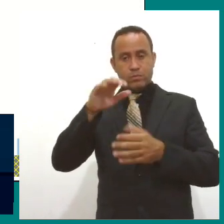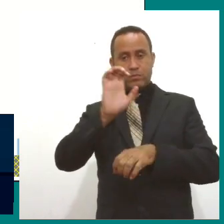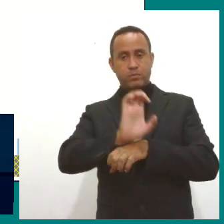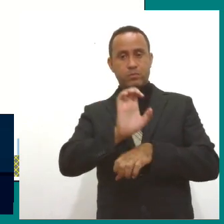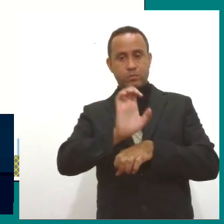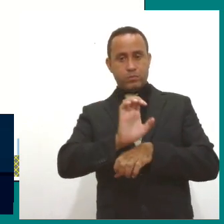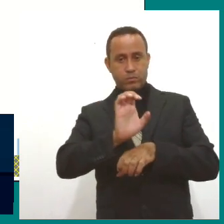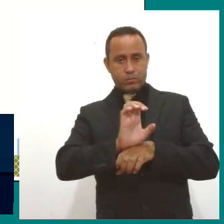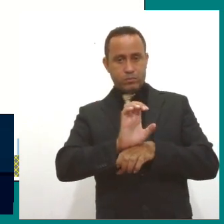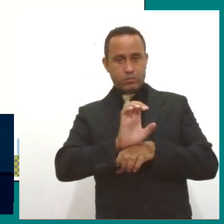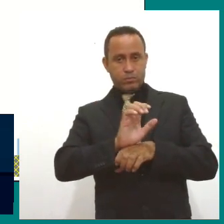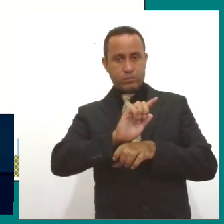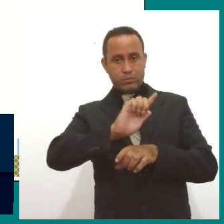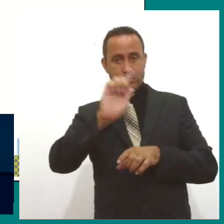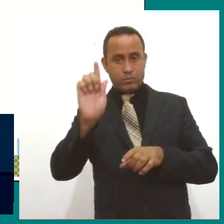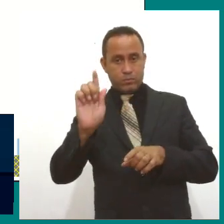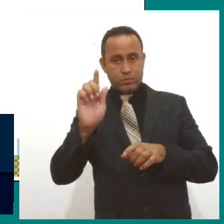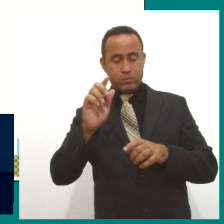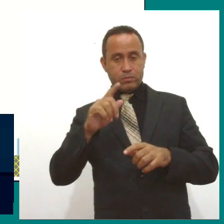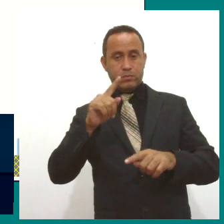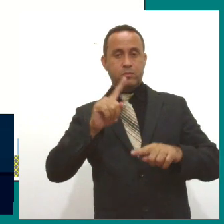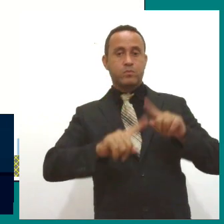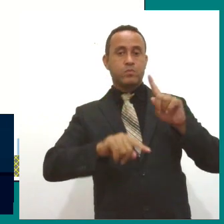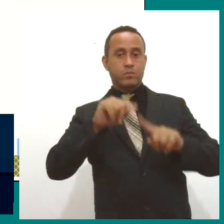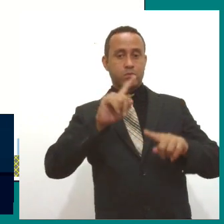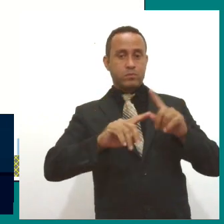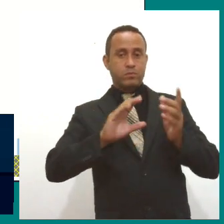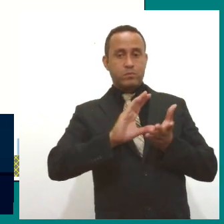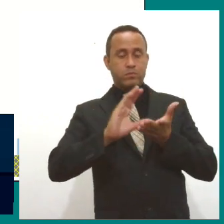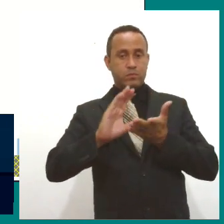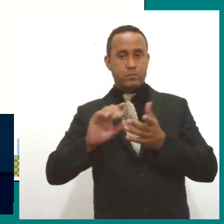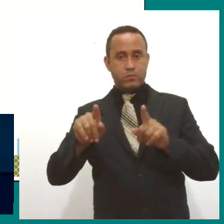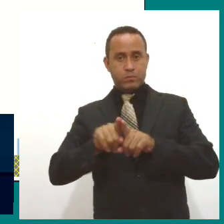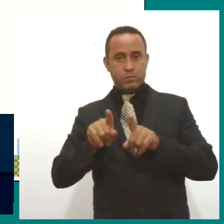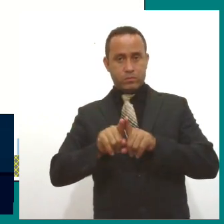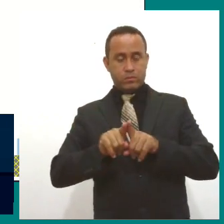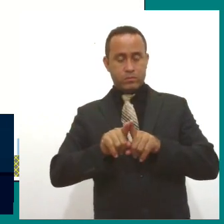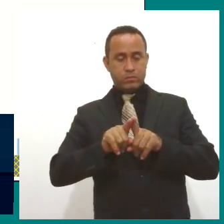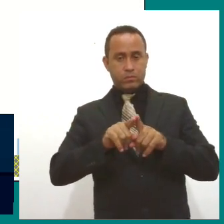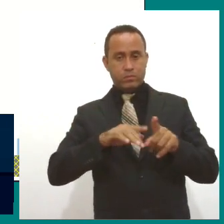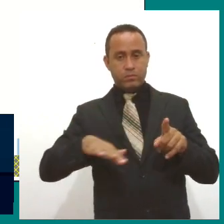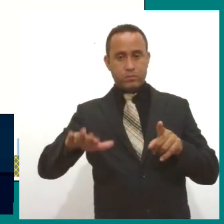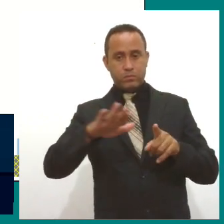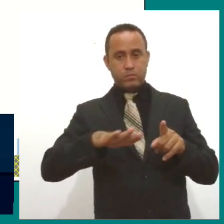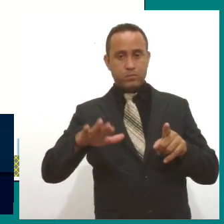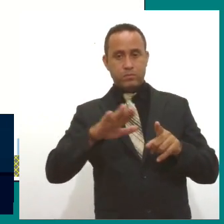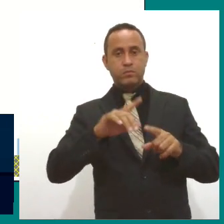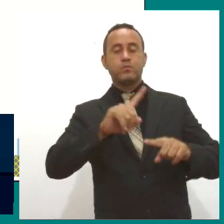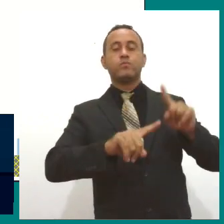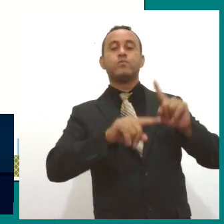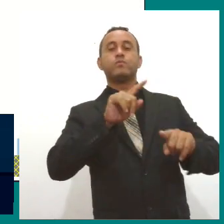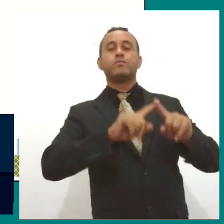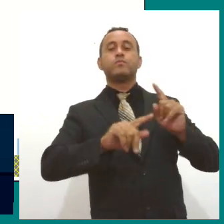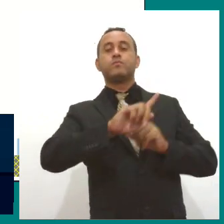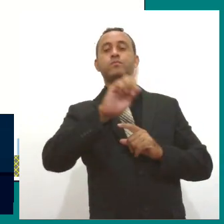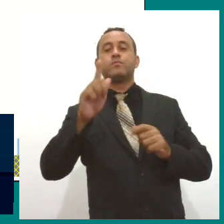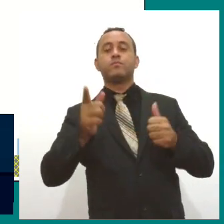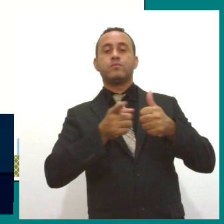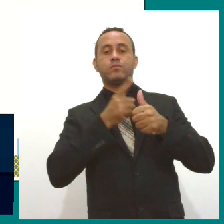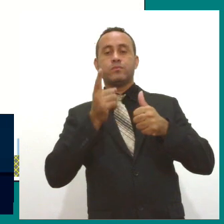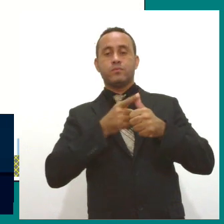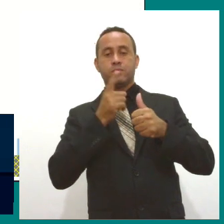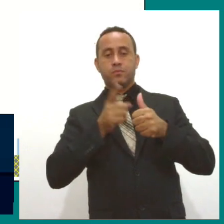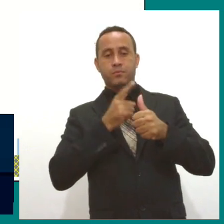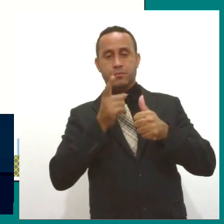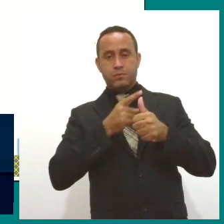na Superintendência Especial de Recursos e Meio Ambiente, a SERMA, o seu órgão operacional. E quais são esses instrumentos de gestão? O primeiro deles é o plano de